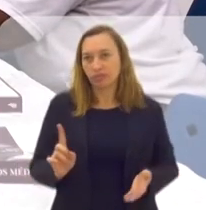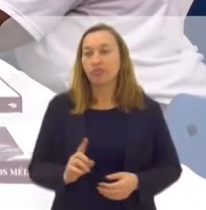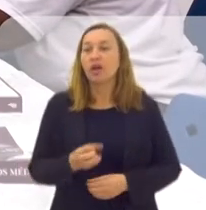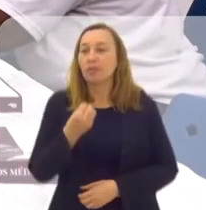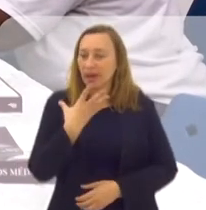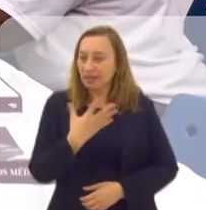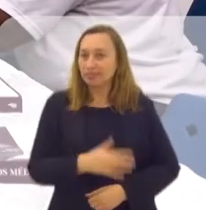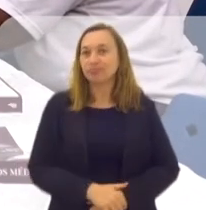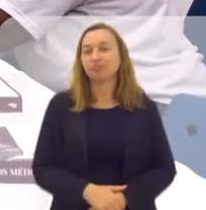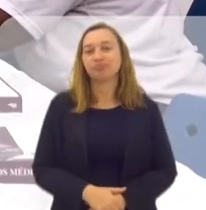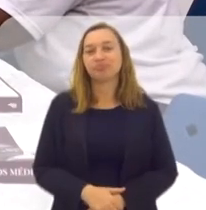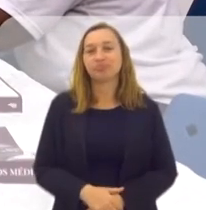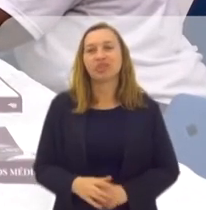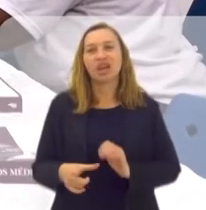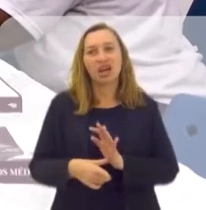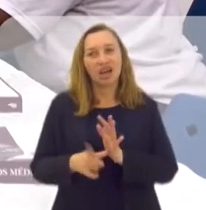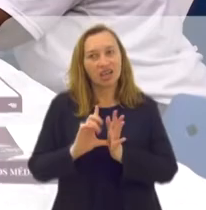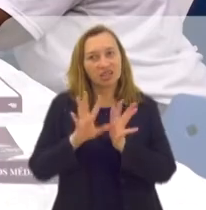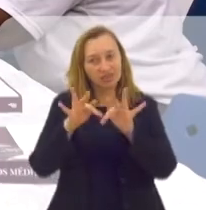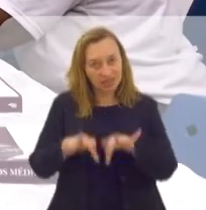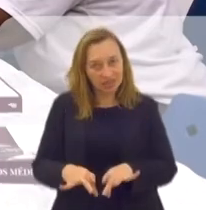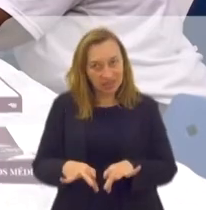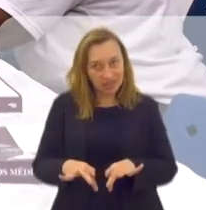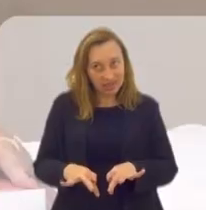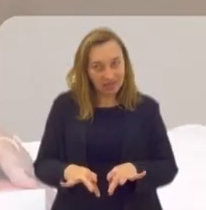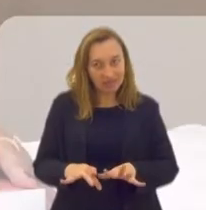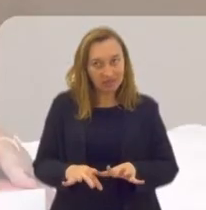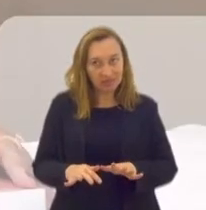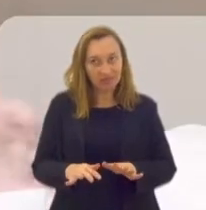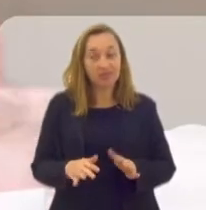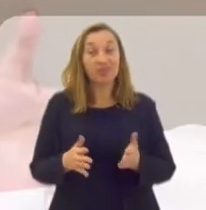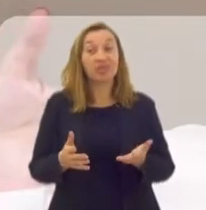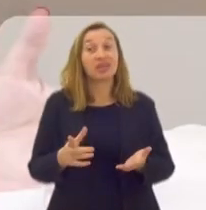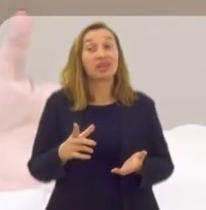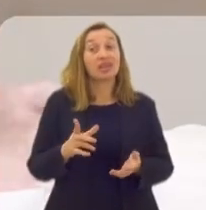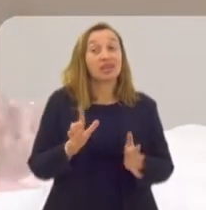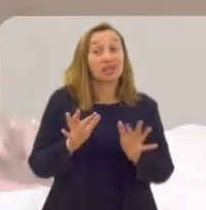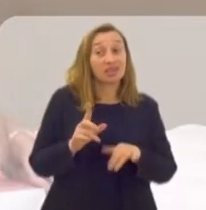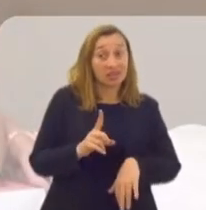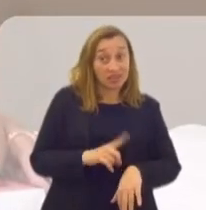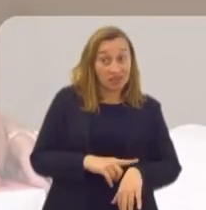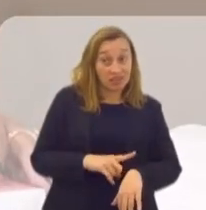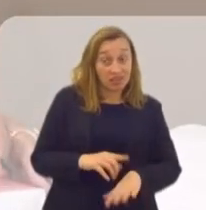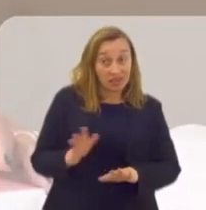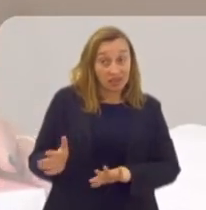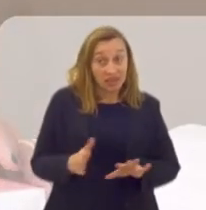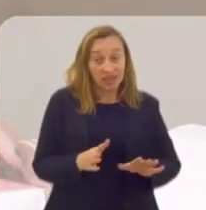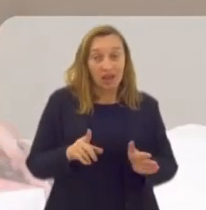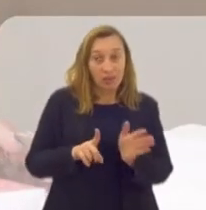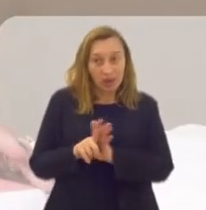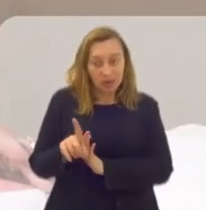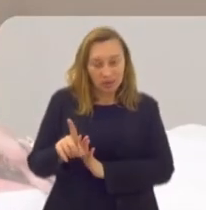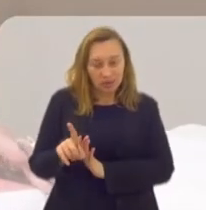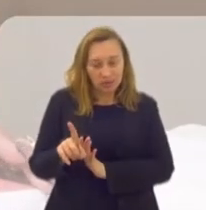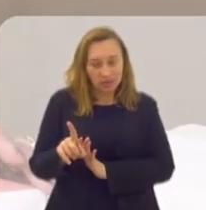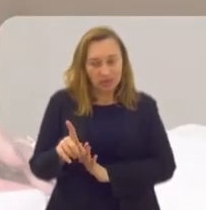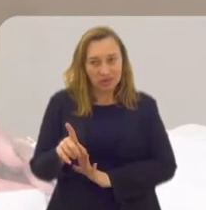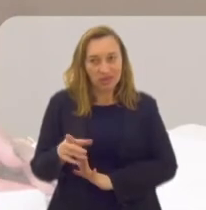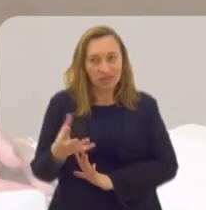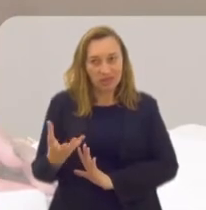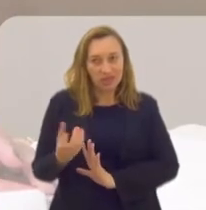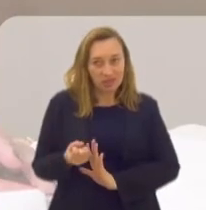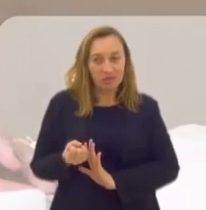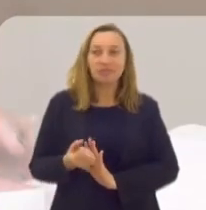de imediato. Bem, antes da gente encerrar o nosso programa, porque nós estamos chegando no final, eu quero fazer uma pergunta